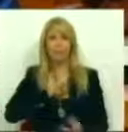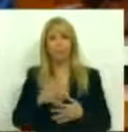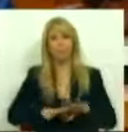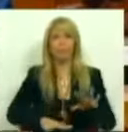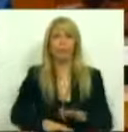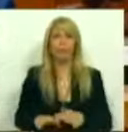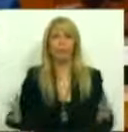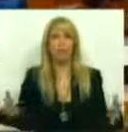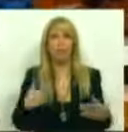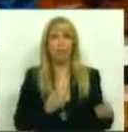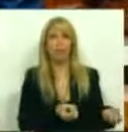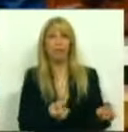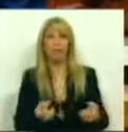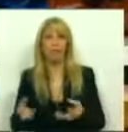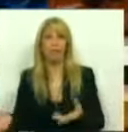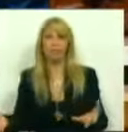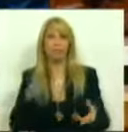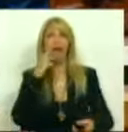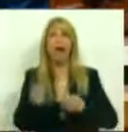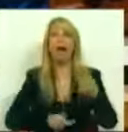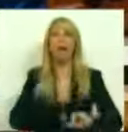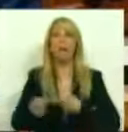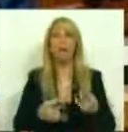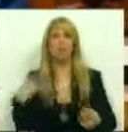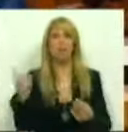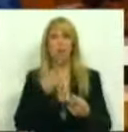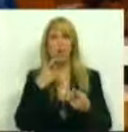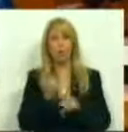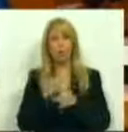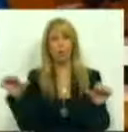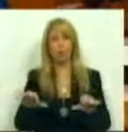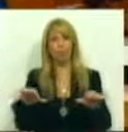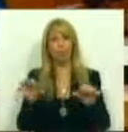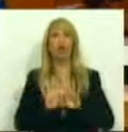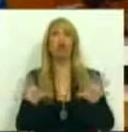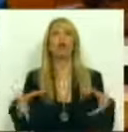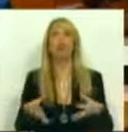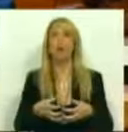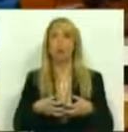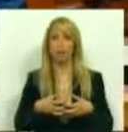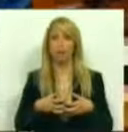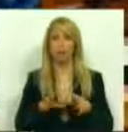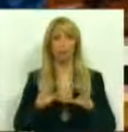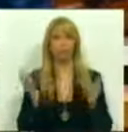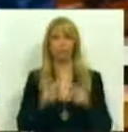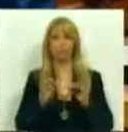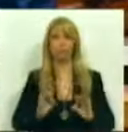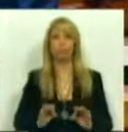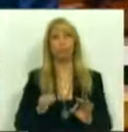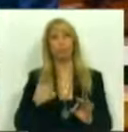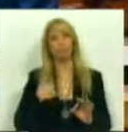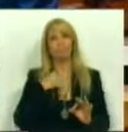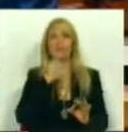sem contemplações o diagnóstico dos nossos males coletivos e a indicar a terapêutica